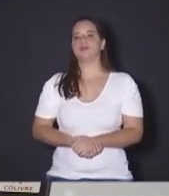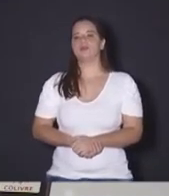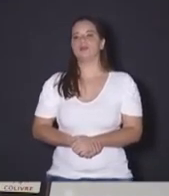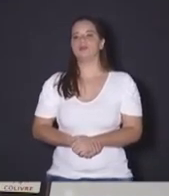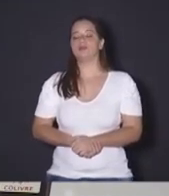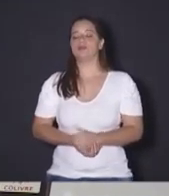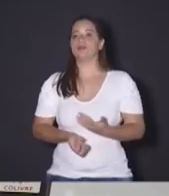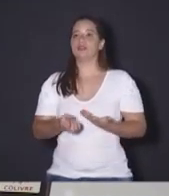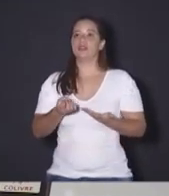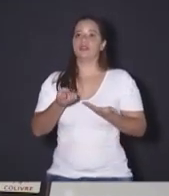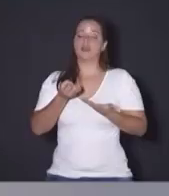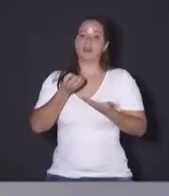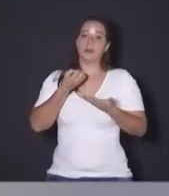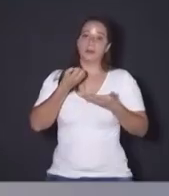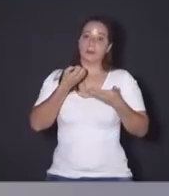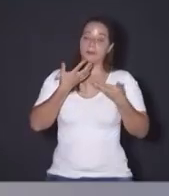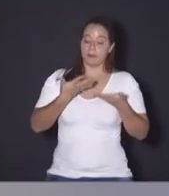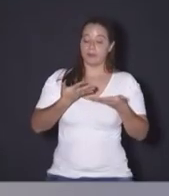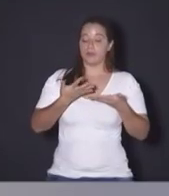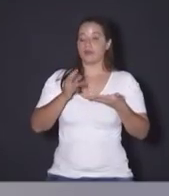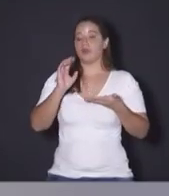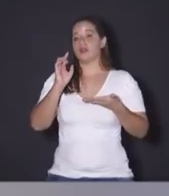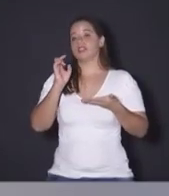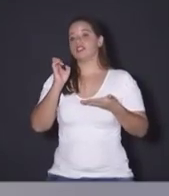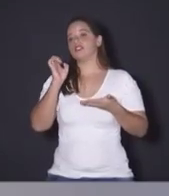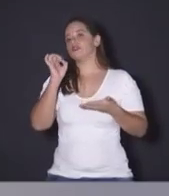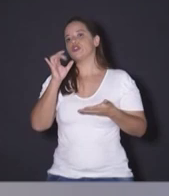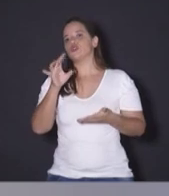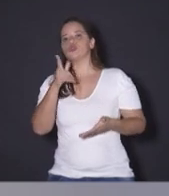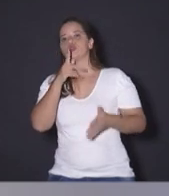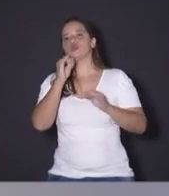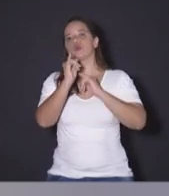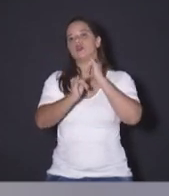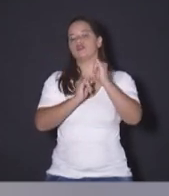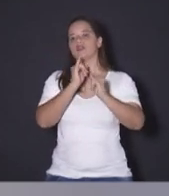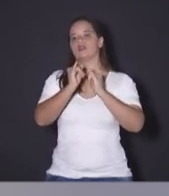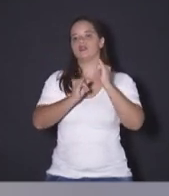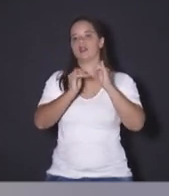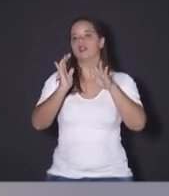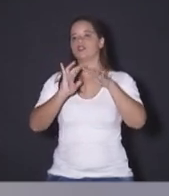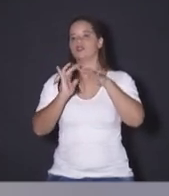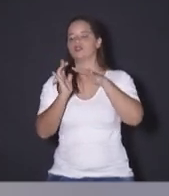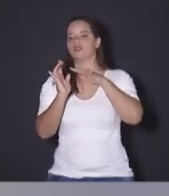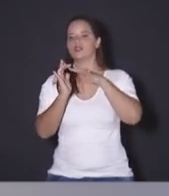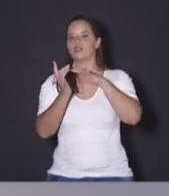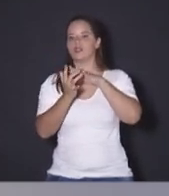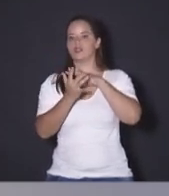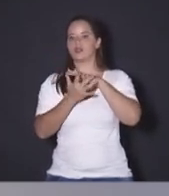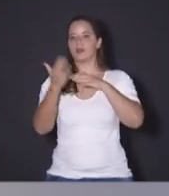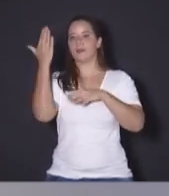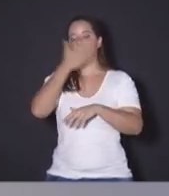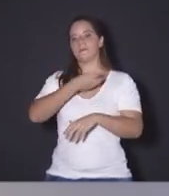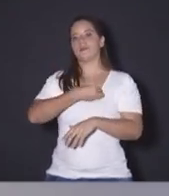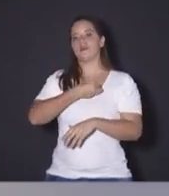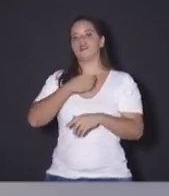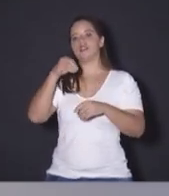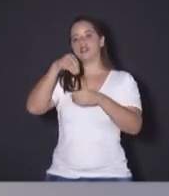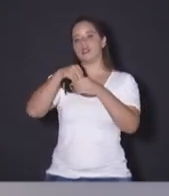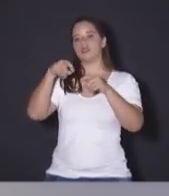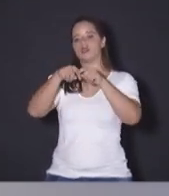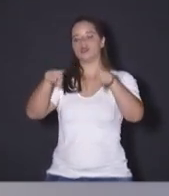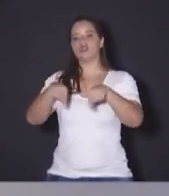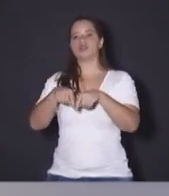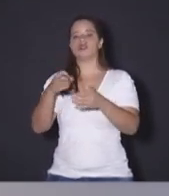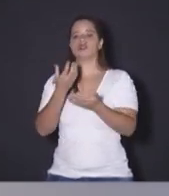bom é não só a internet às redes sociais estão presentes na sala de aula